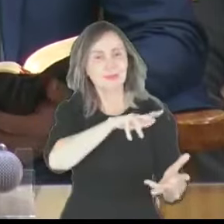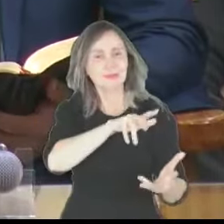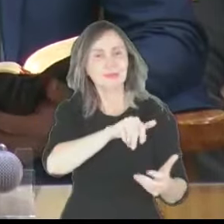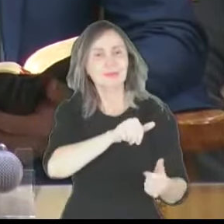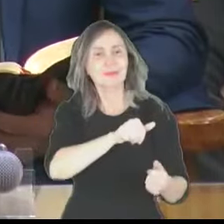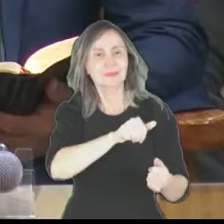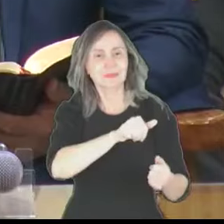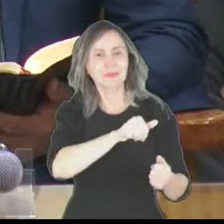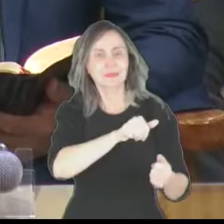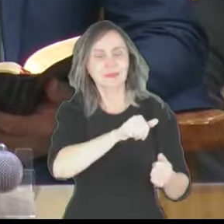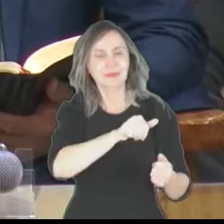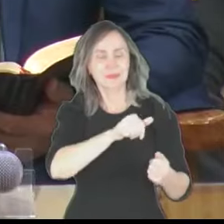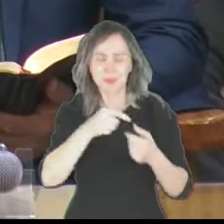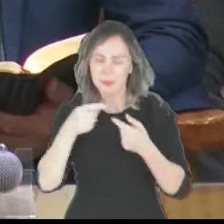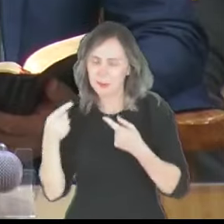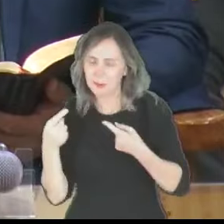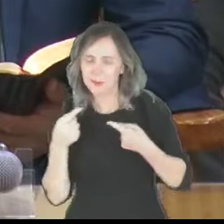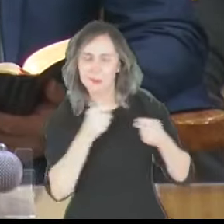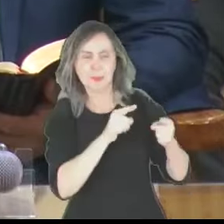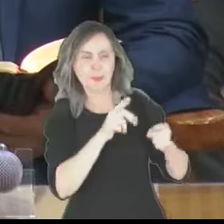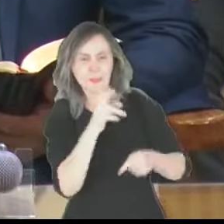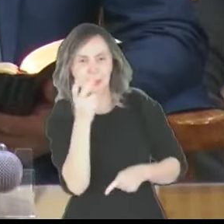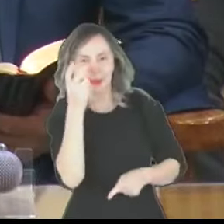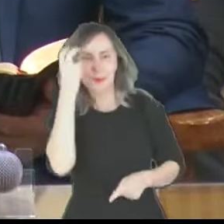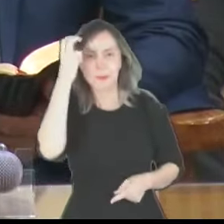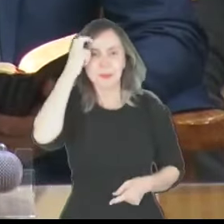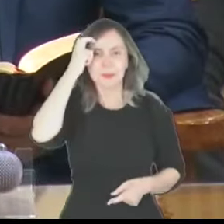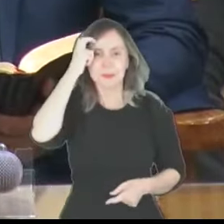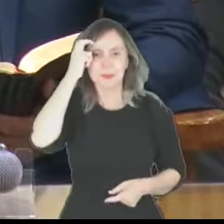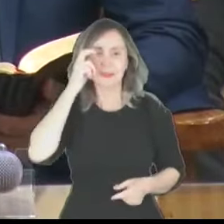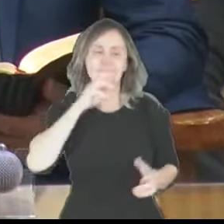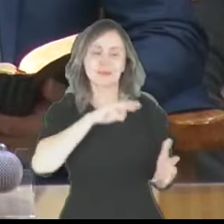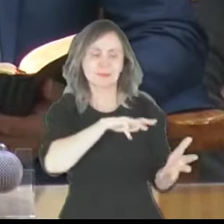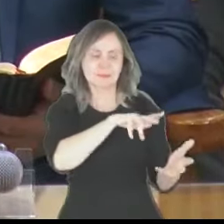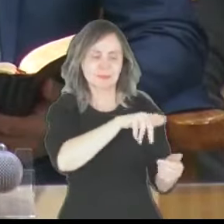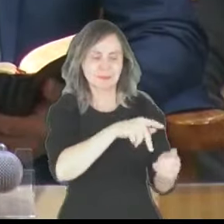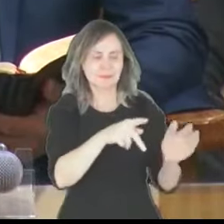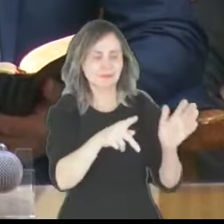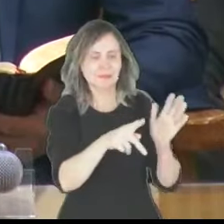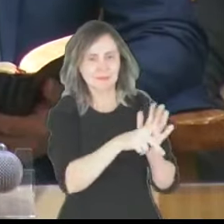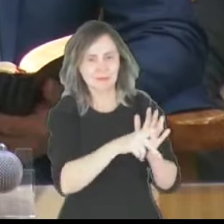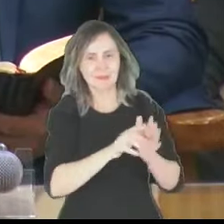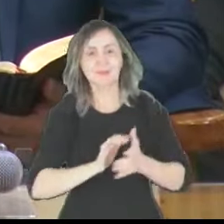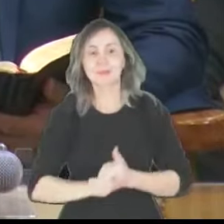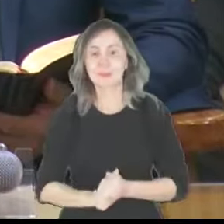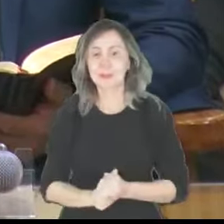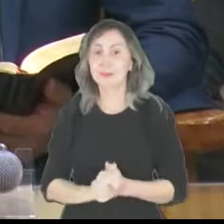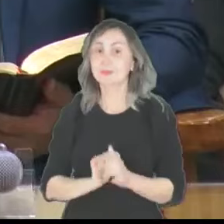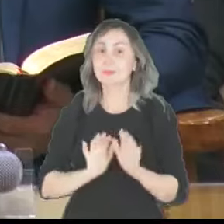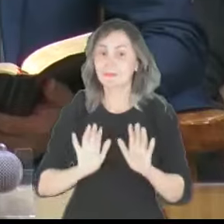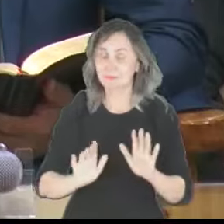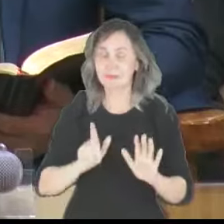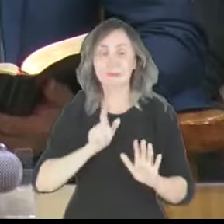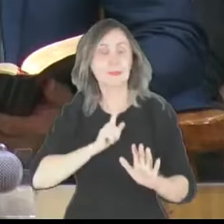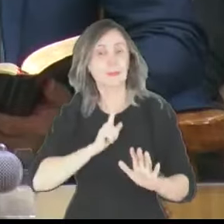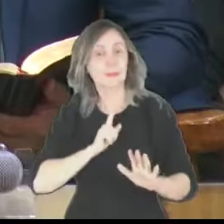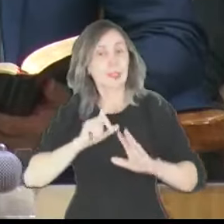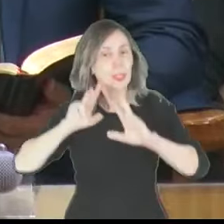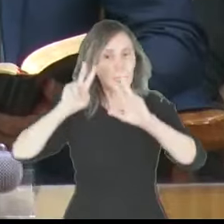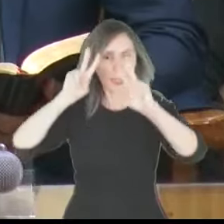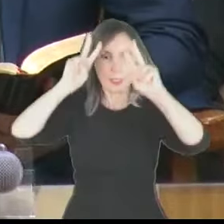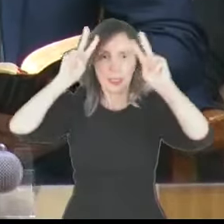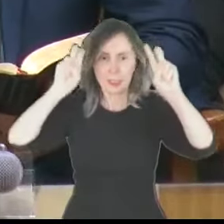contracultura do mundo. Mas há também um título que julgo